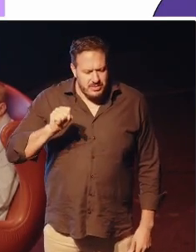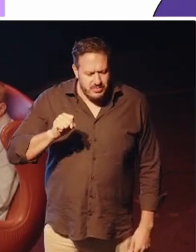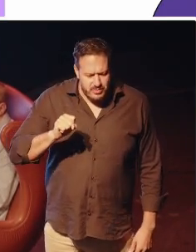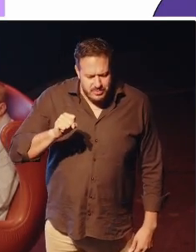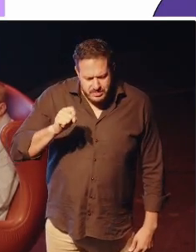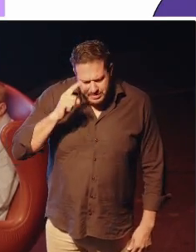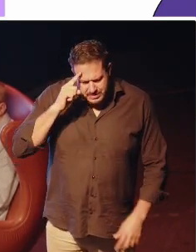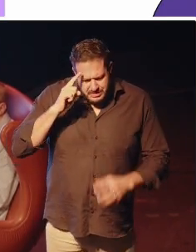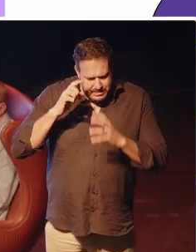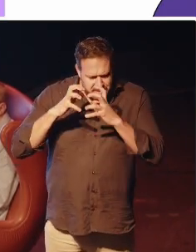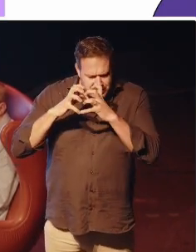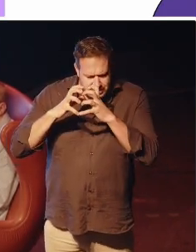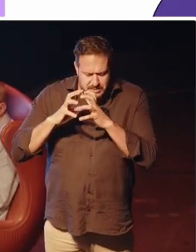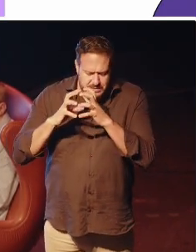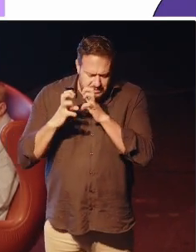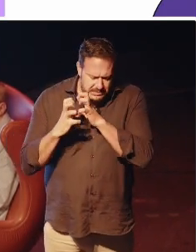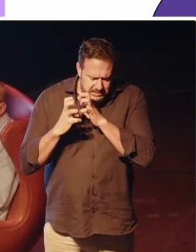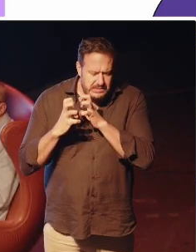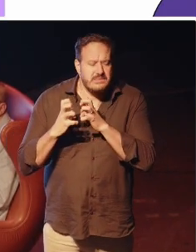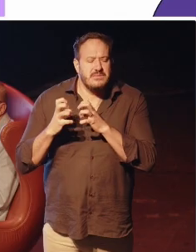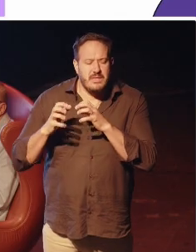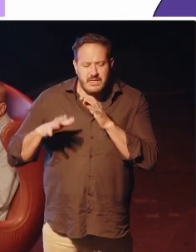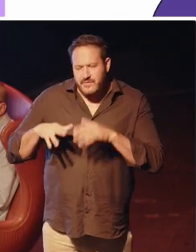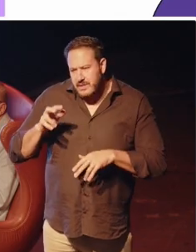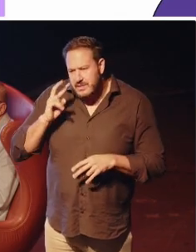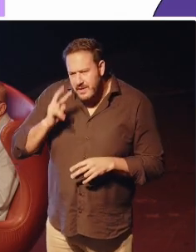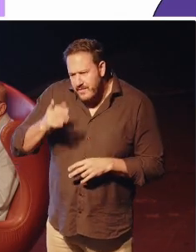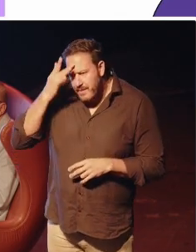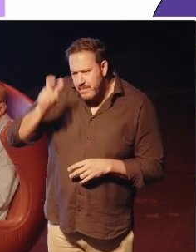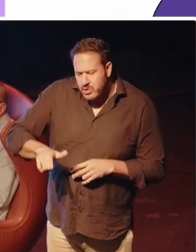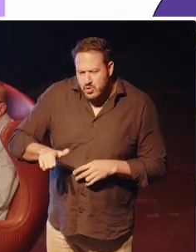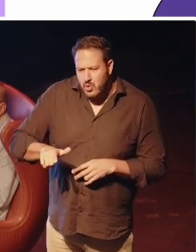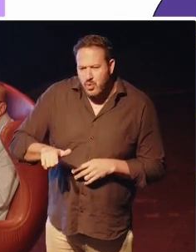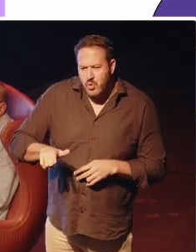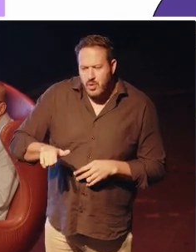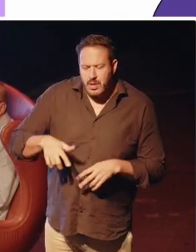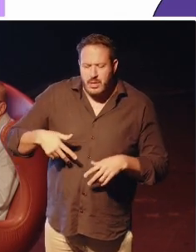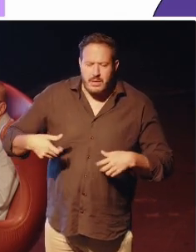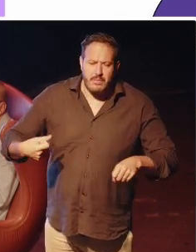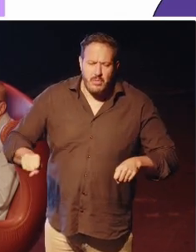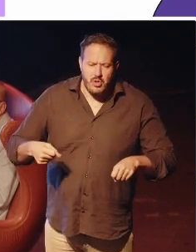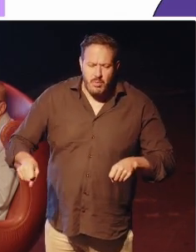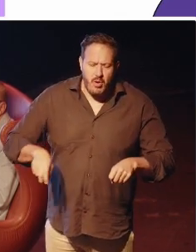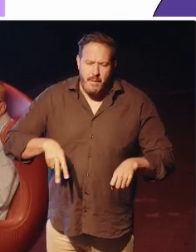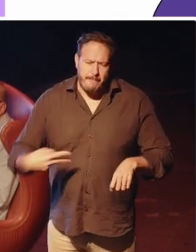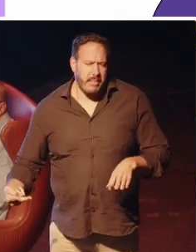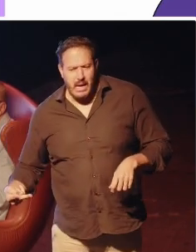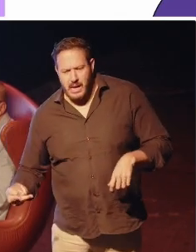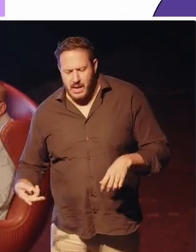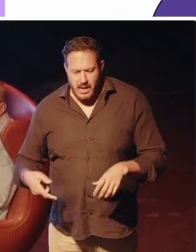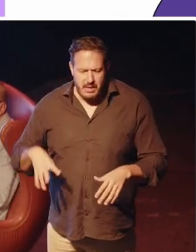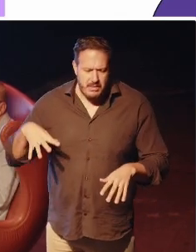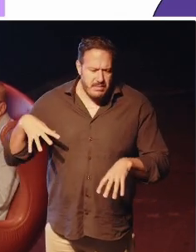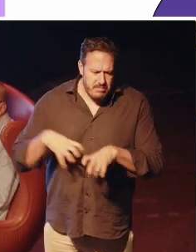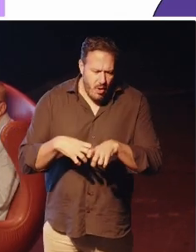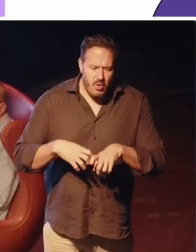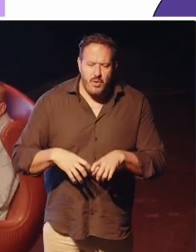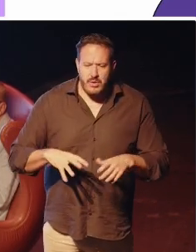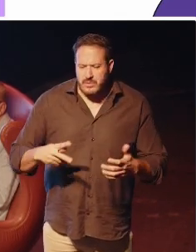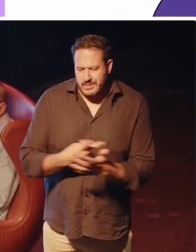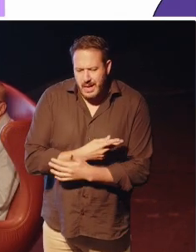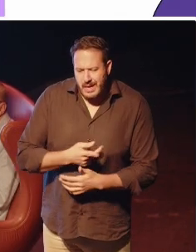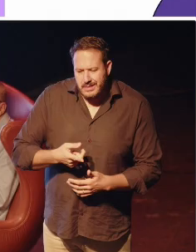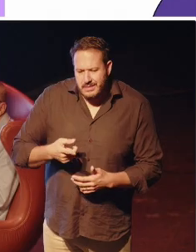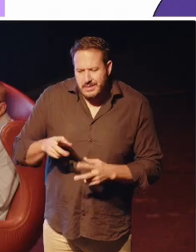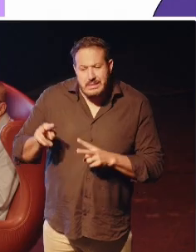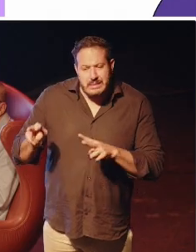que a gente vê 3x4, gente estirada na rua, motoboys, etc., tal, atropelamentos, enfim,